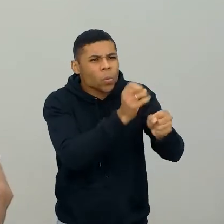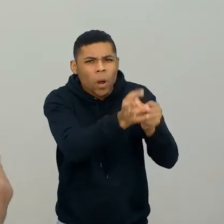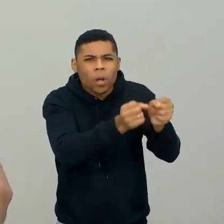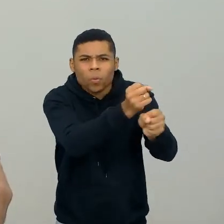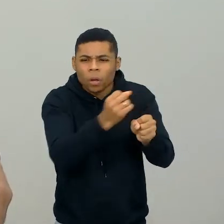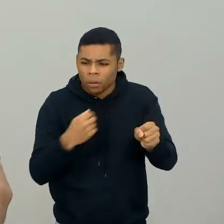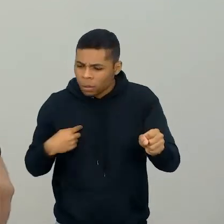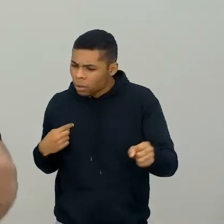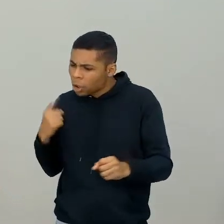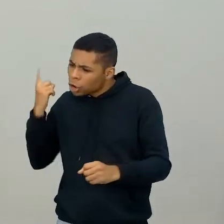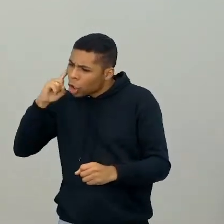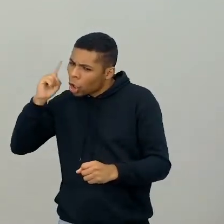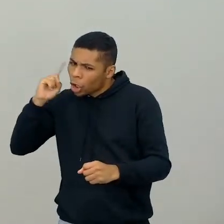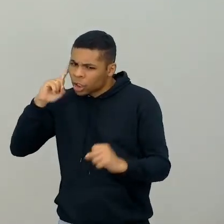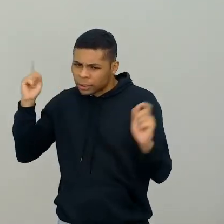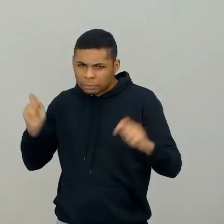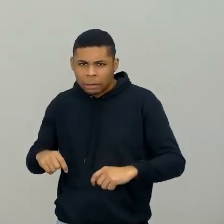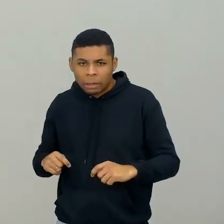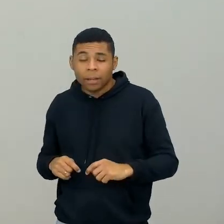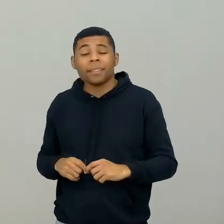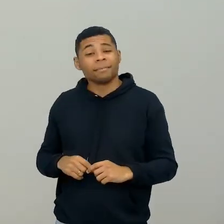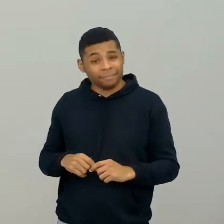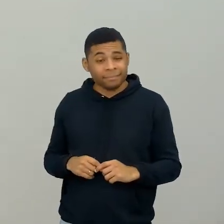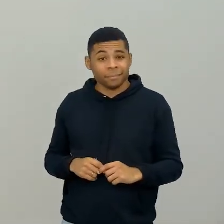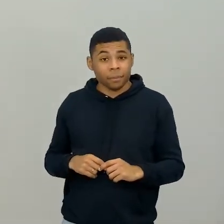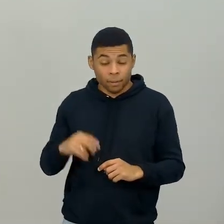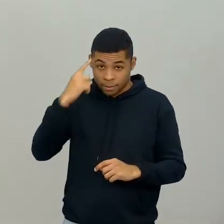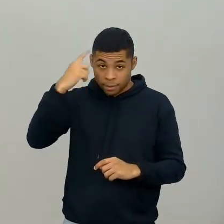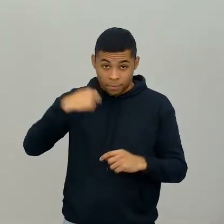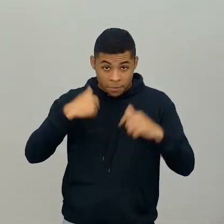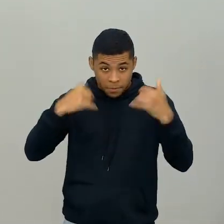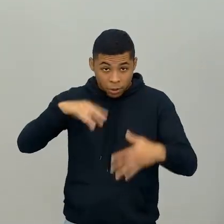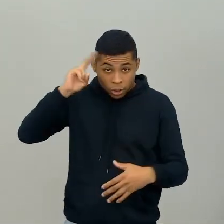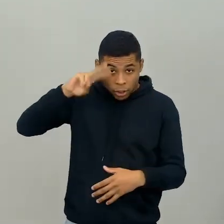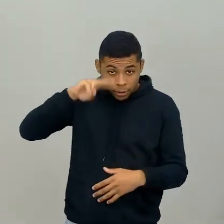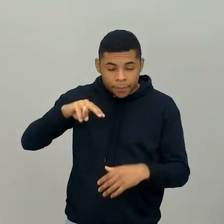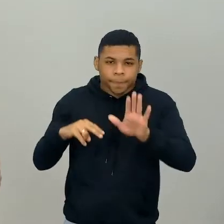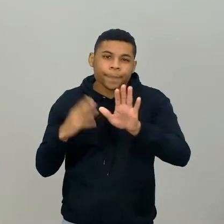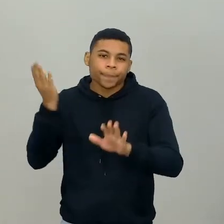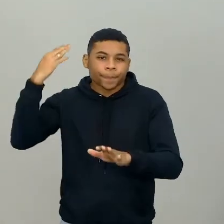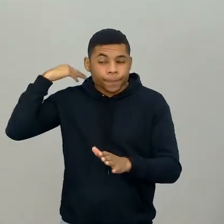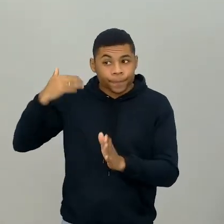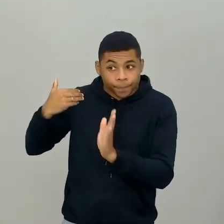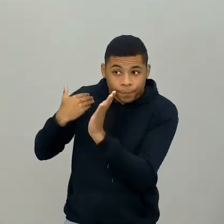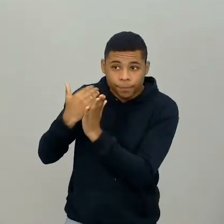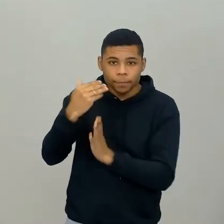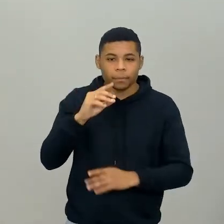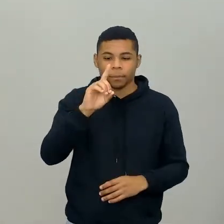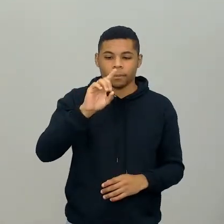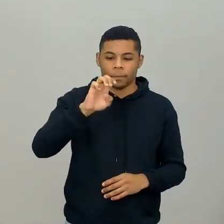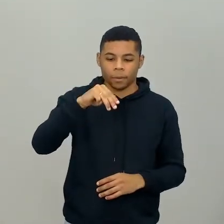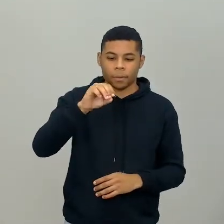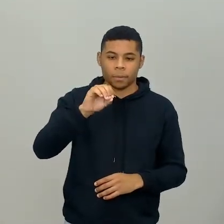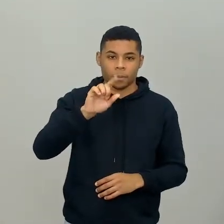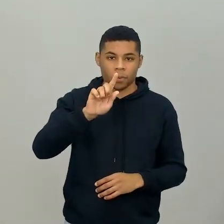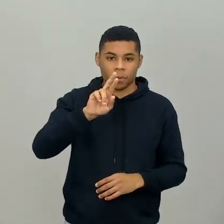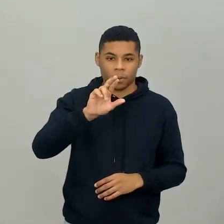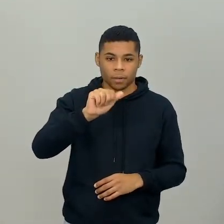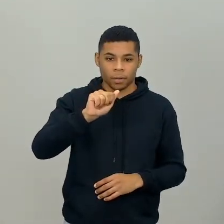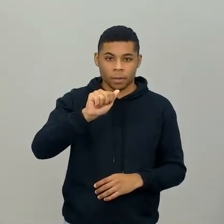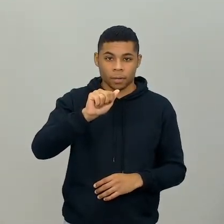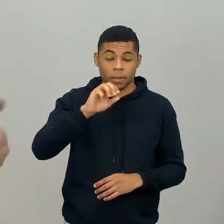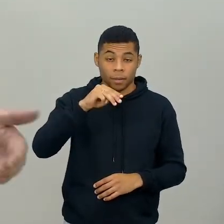acontecem, via de regra, a cada 4 anos, não é isso? Entretanto, a nossa vida acontece